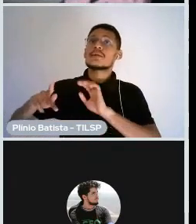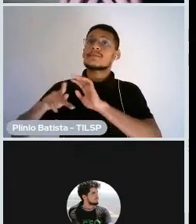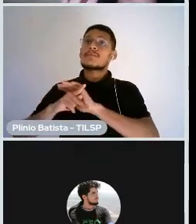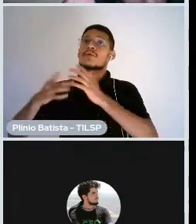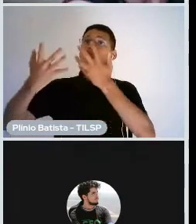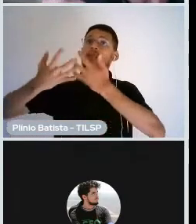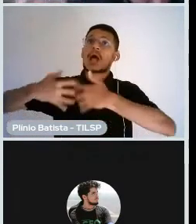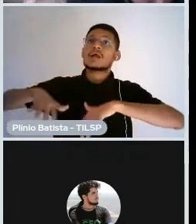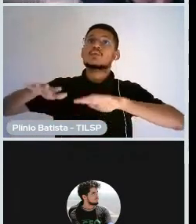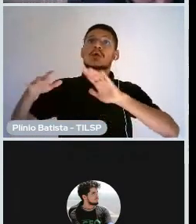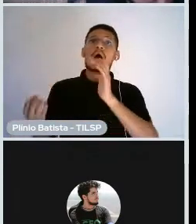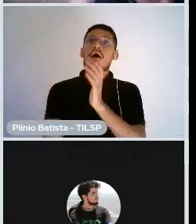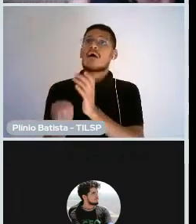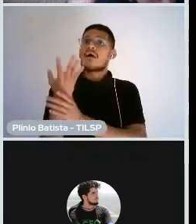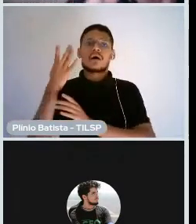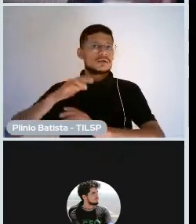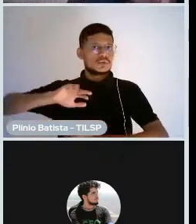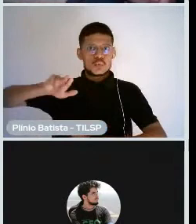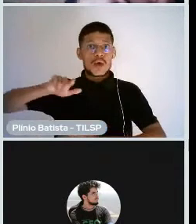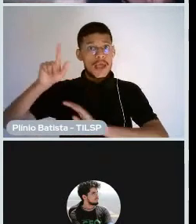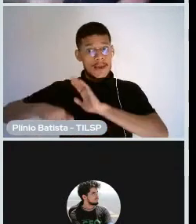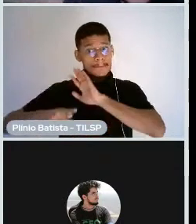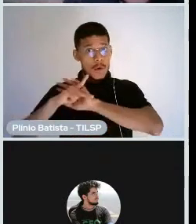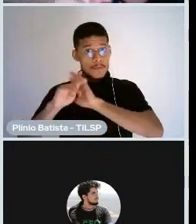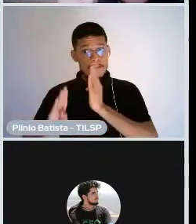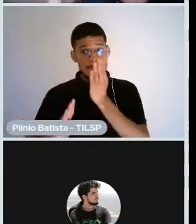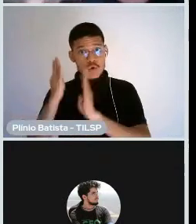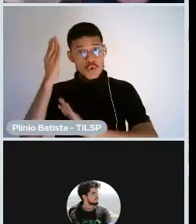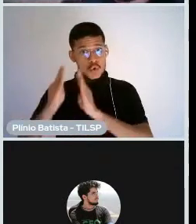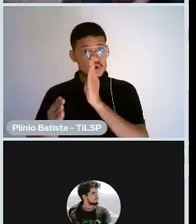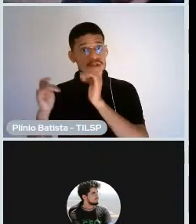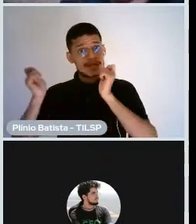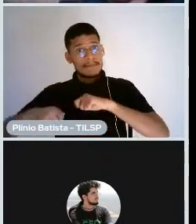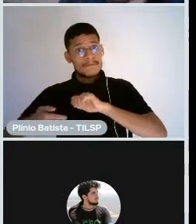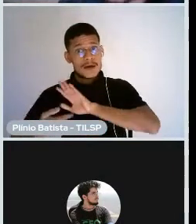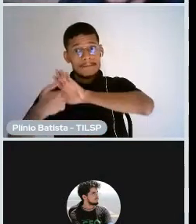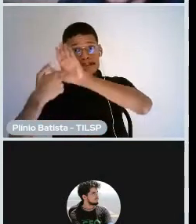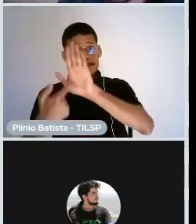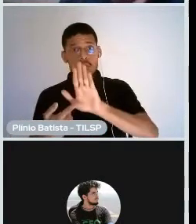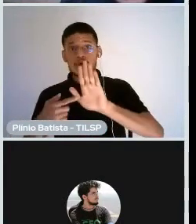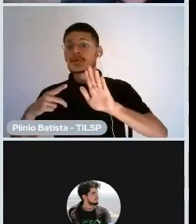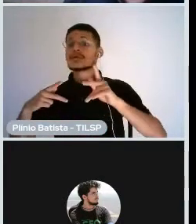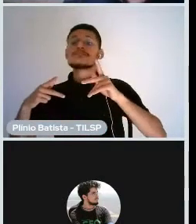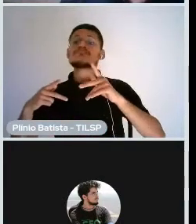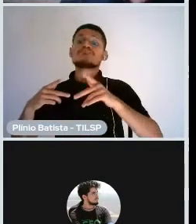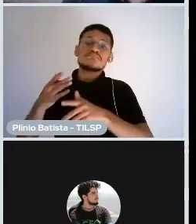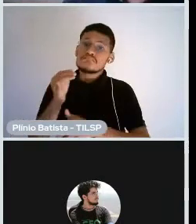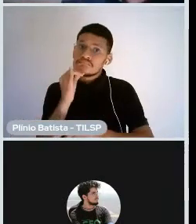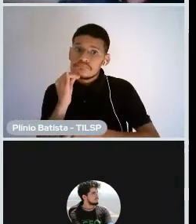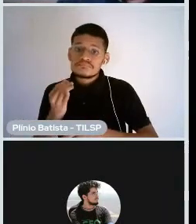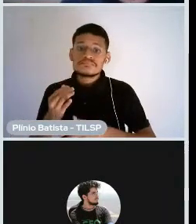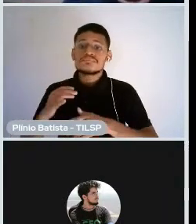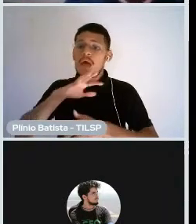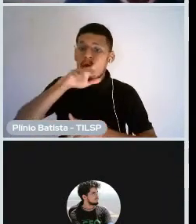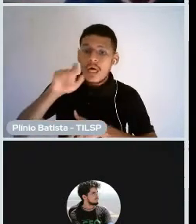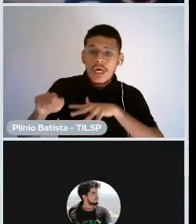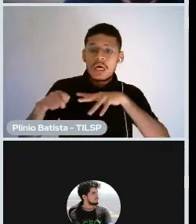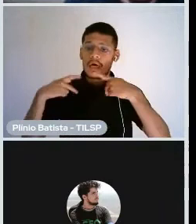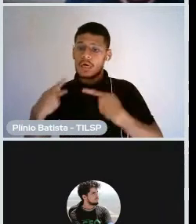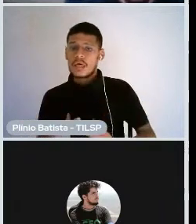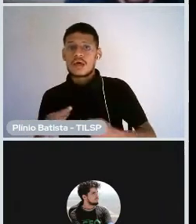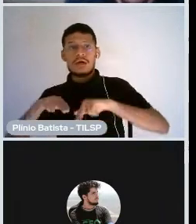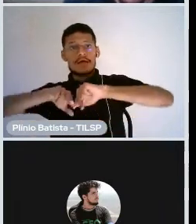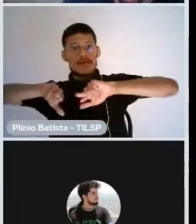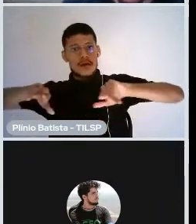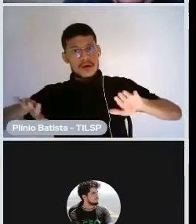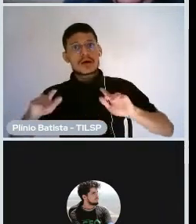surgiu naturalmente, ele é um conceito que a biologia usa para classificar seres vivos. Tá? Para fazer uma divisão de características